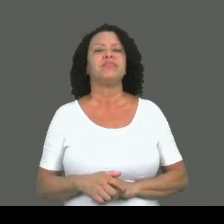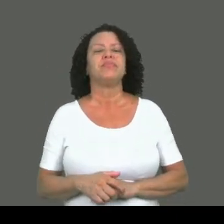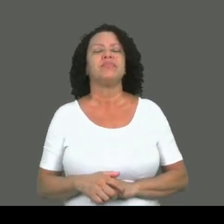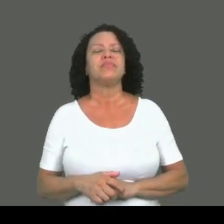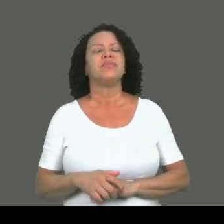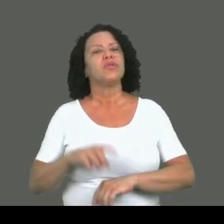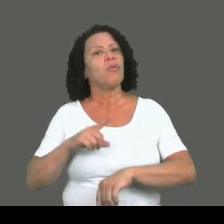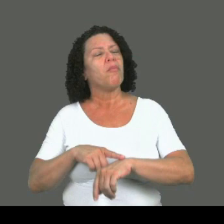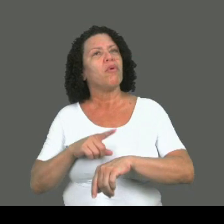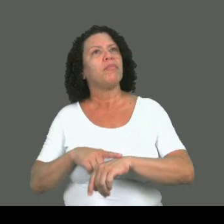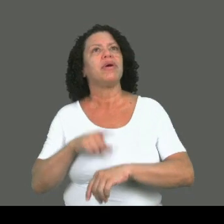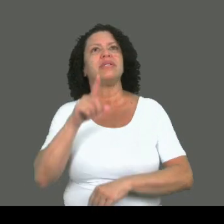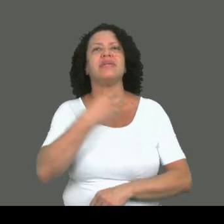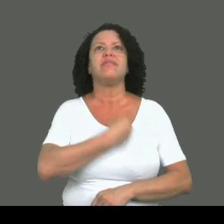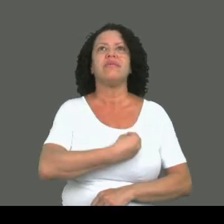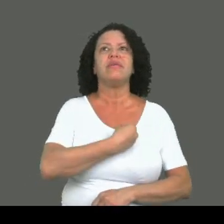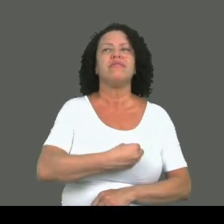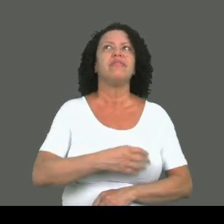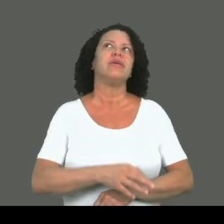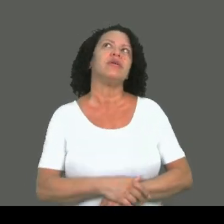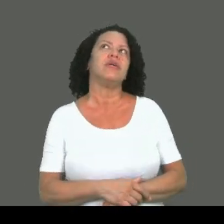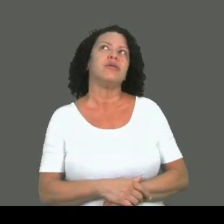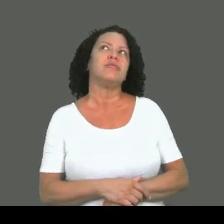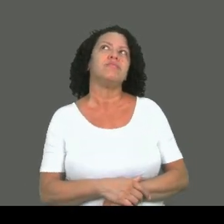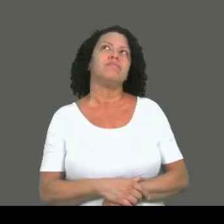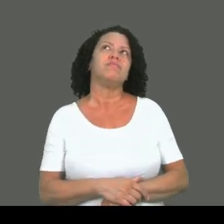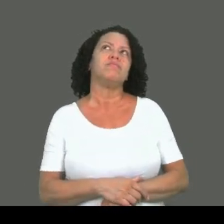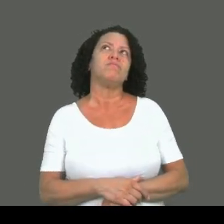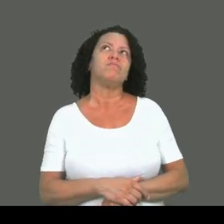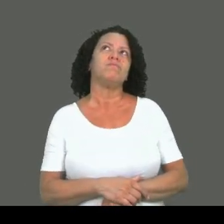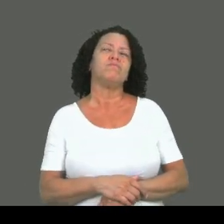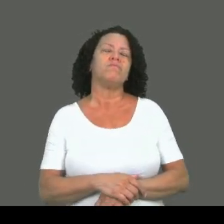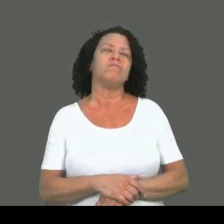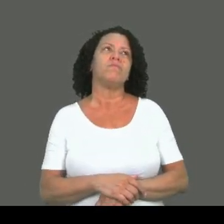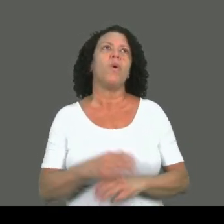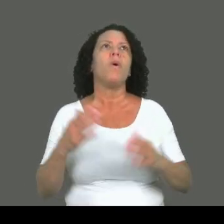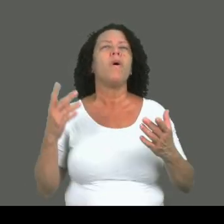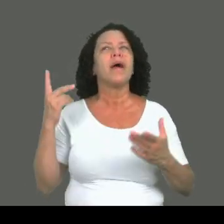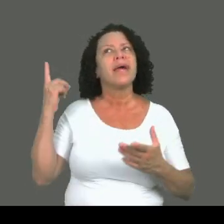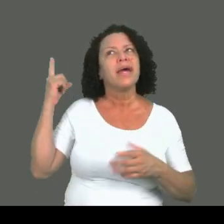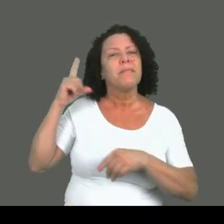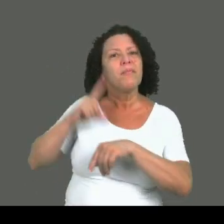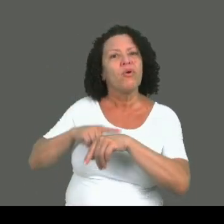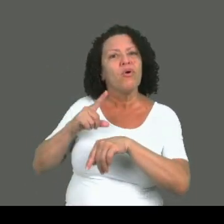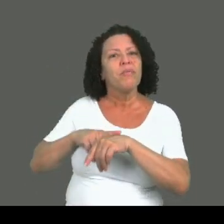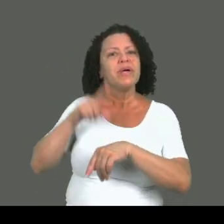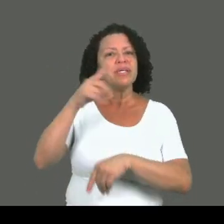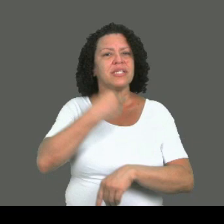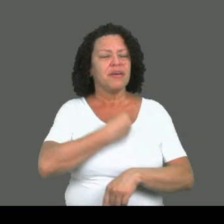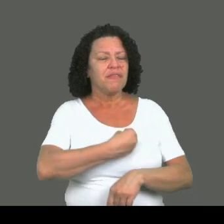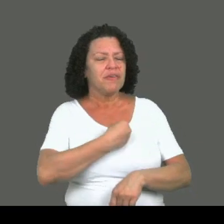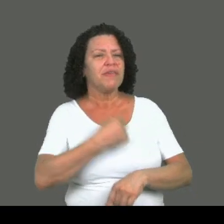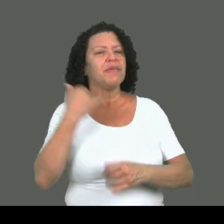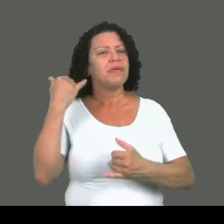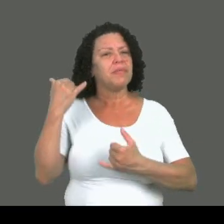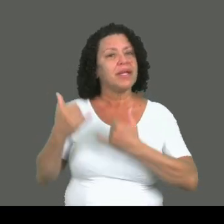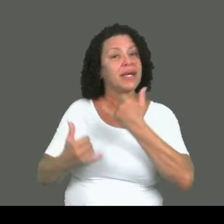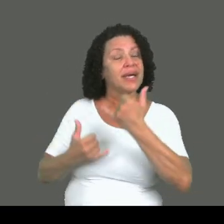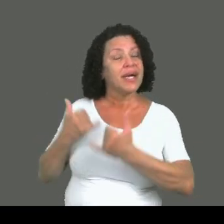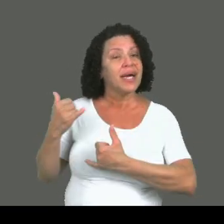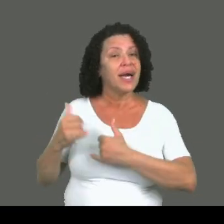momentos que a gente vivia o presente, vivia aquele momento